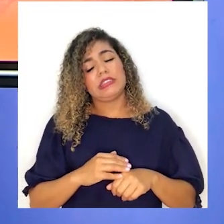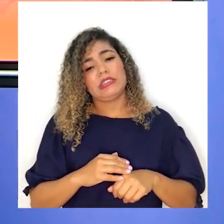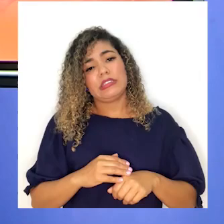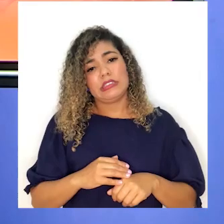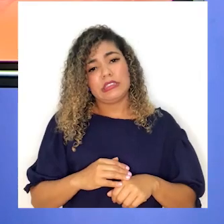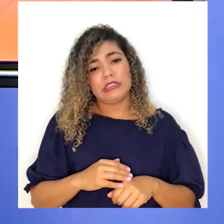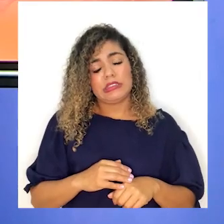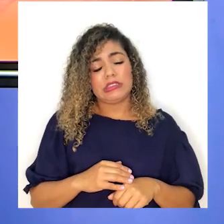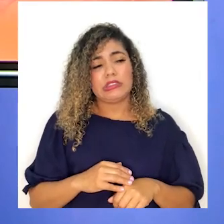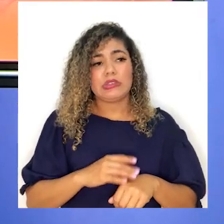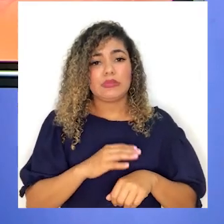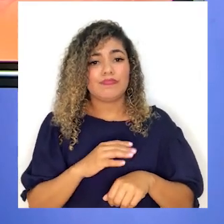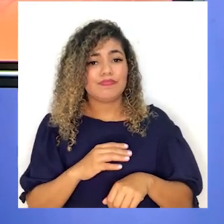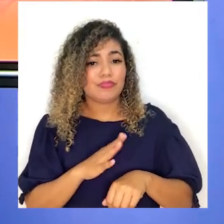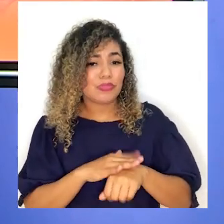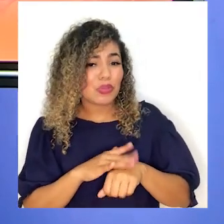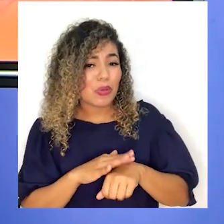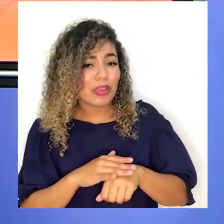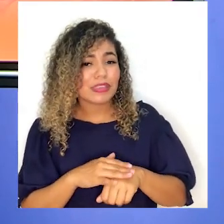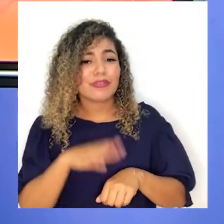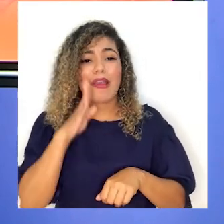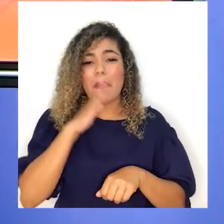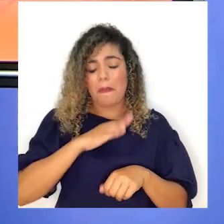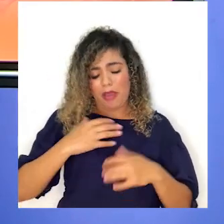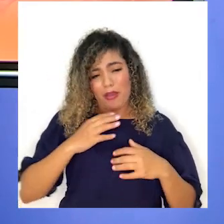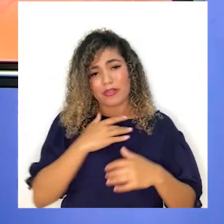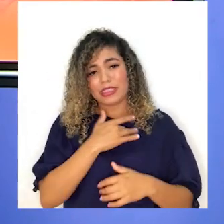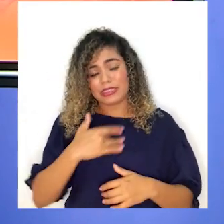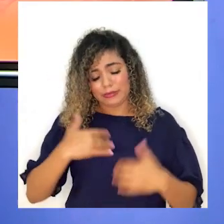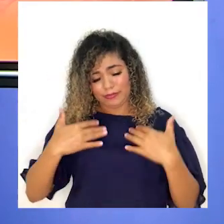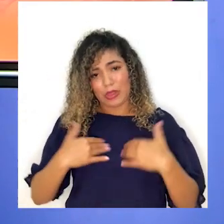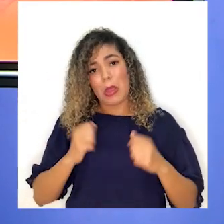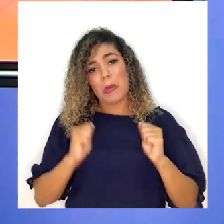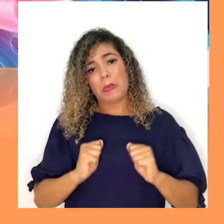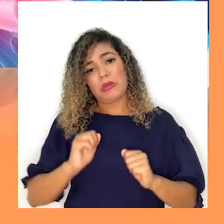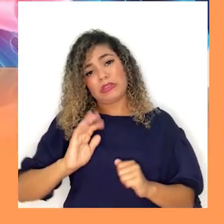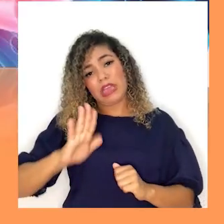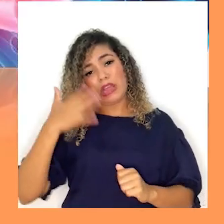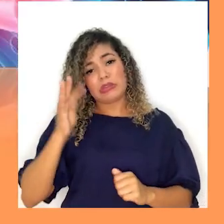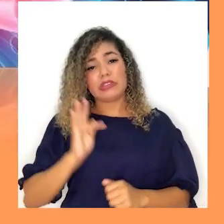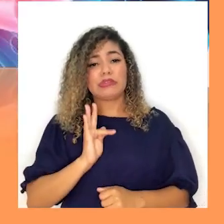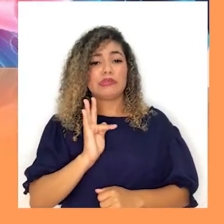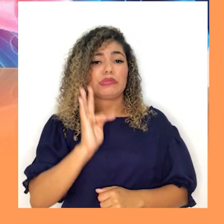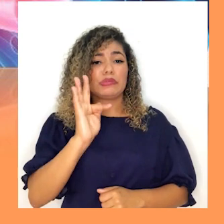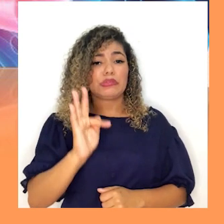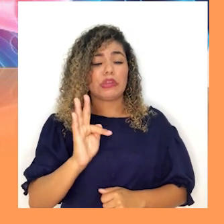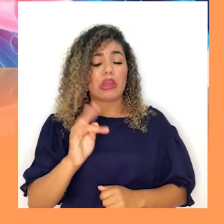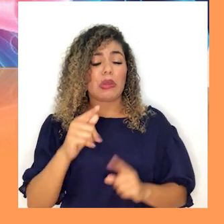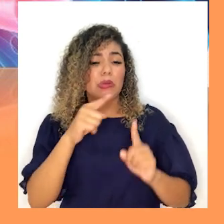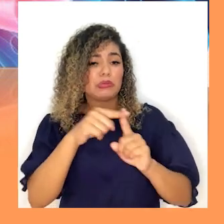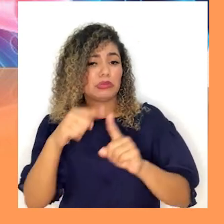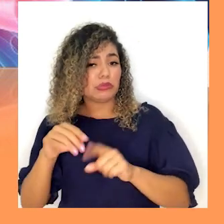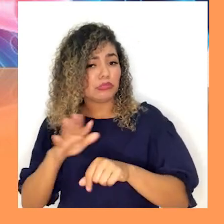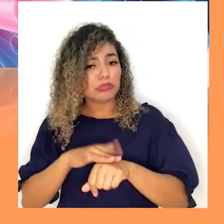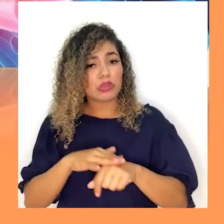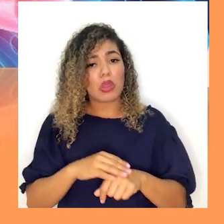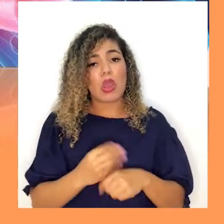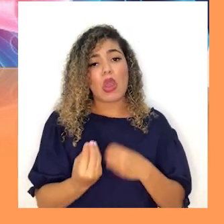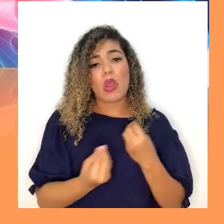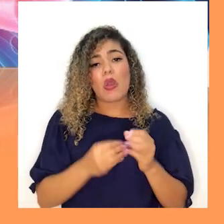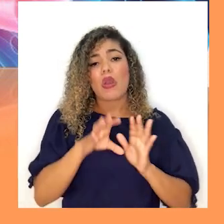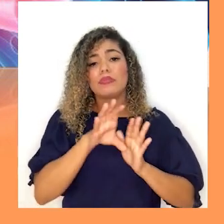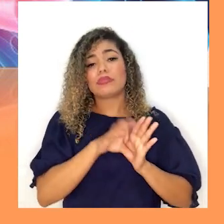causam mal e pode gerar, mais à frente, algum tipo de doença, como o câncer de